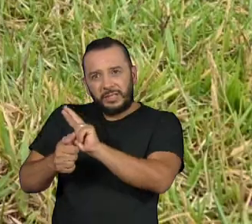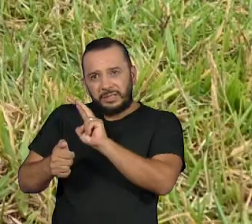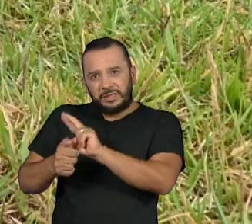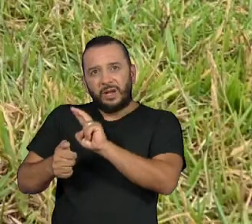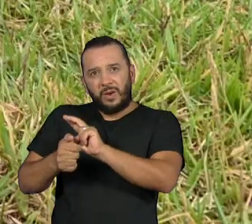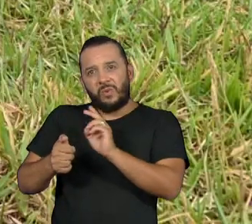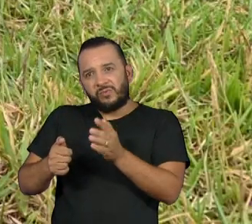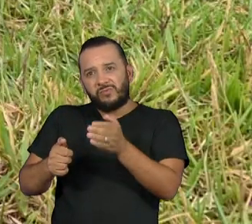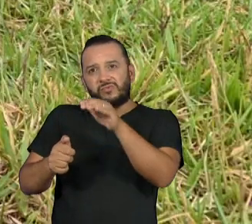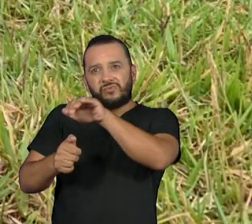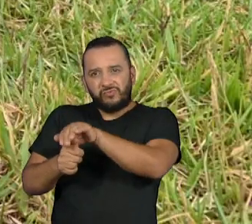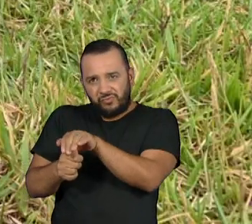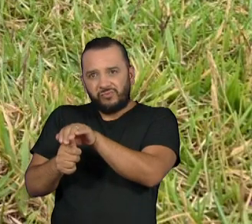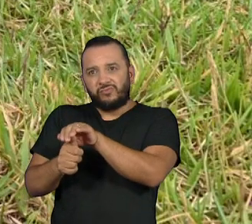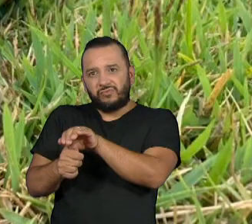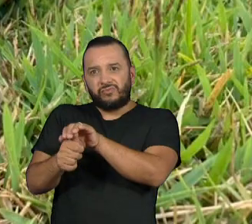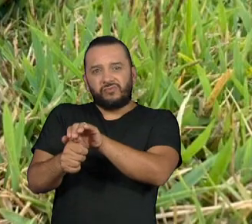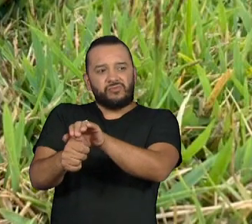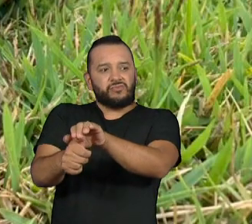termorregulação.